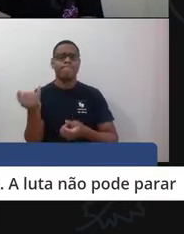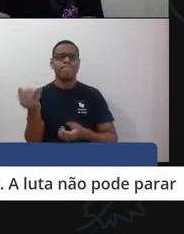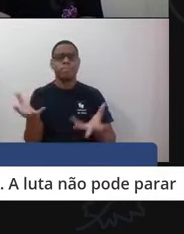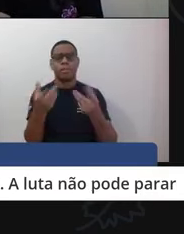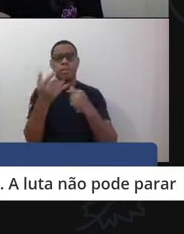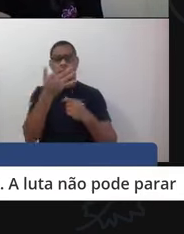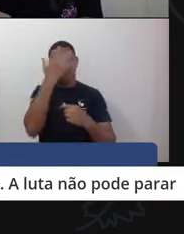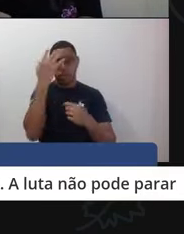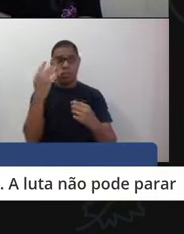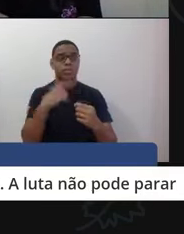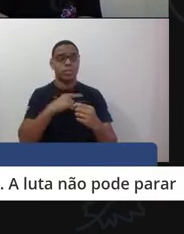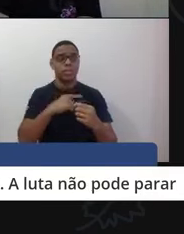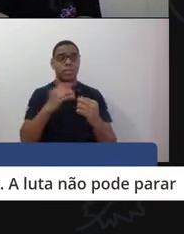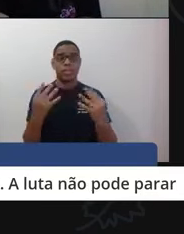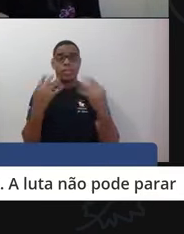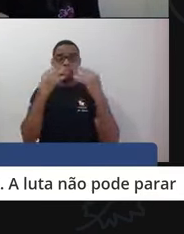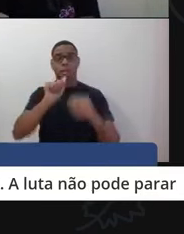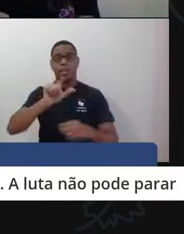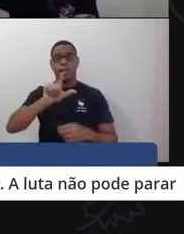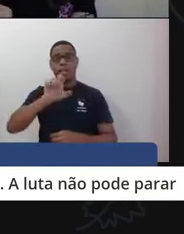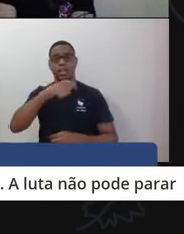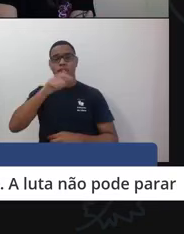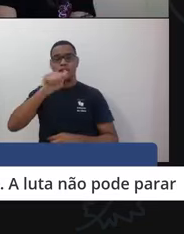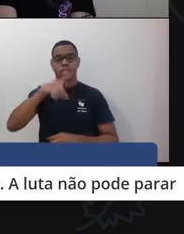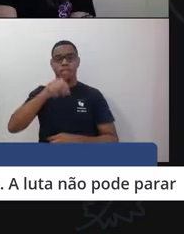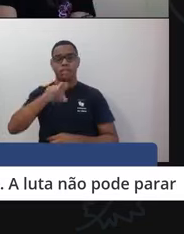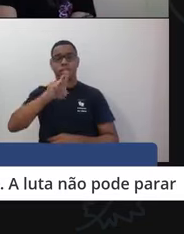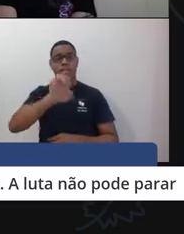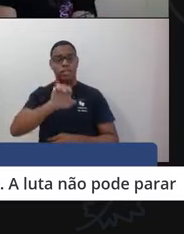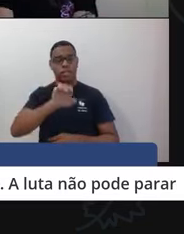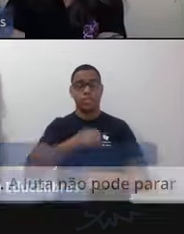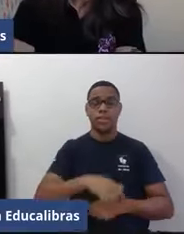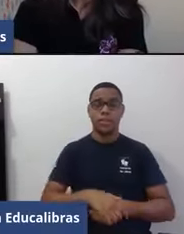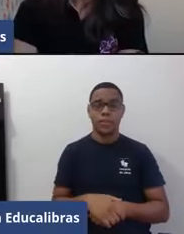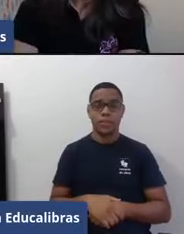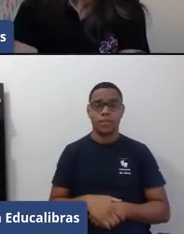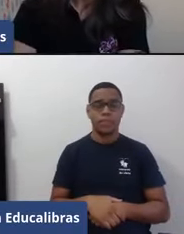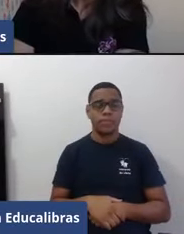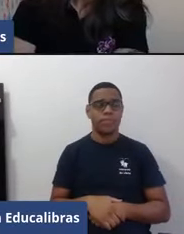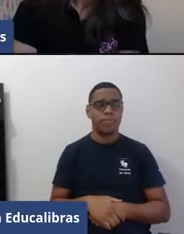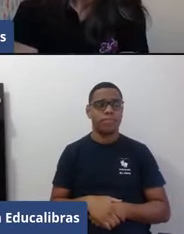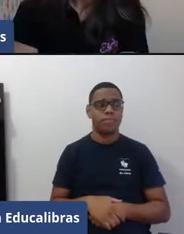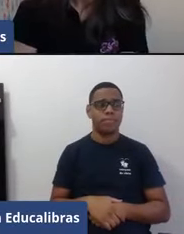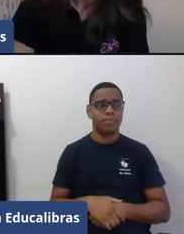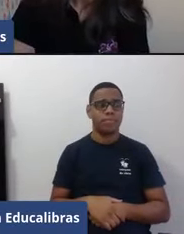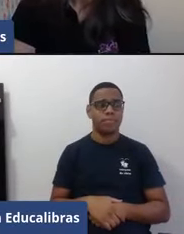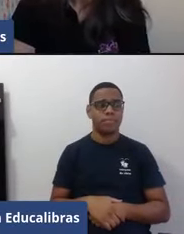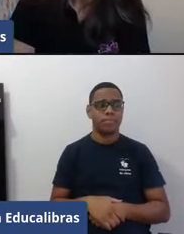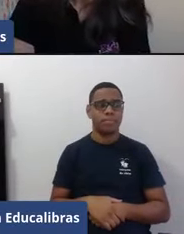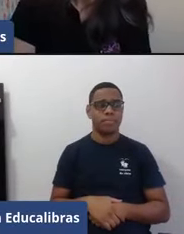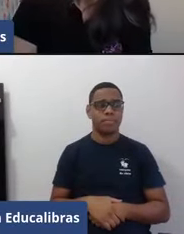estão aqui com a gente, Alexandre Baroni, olha só.